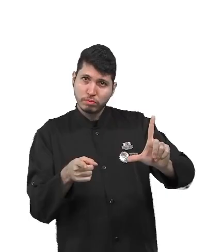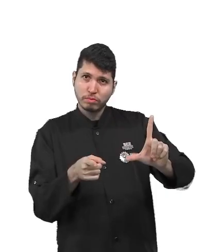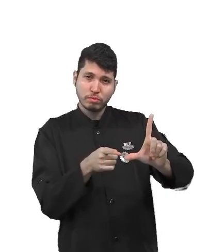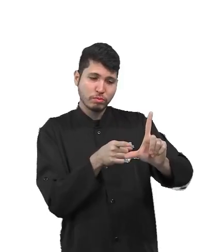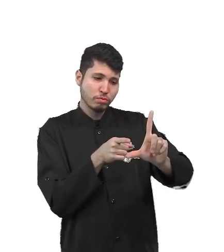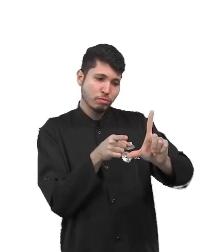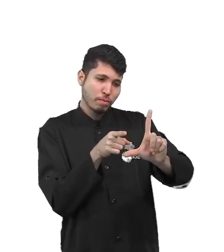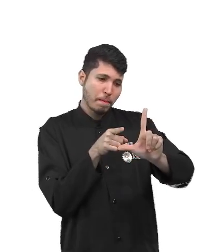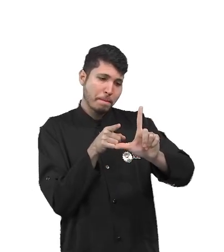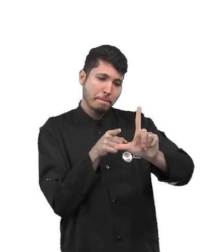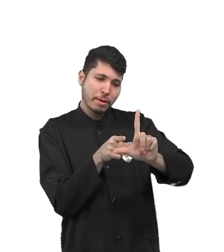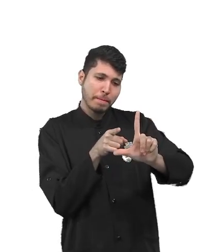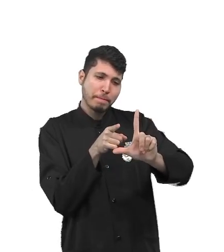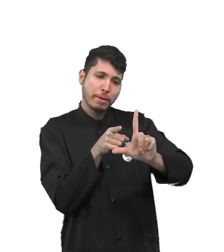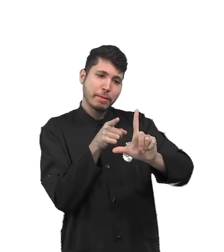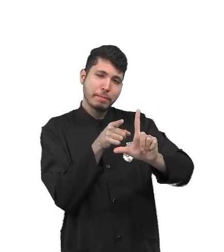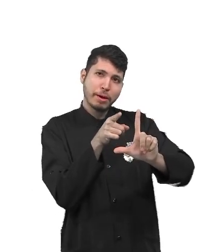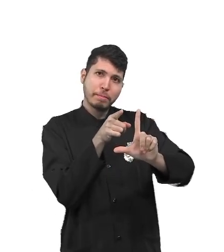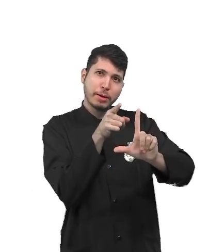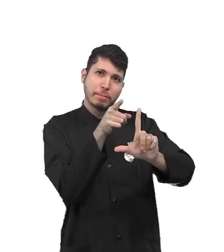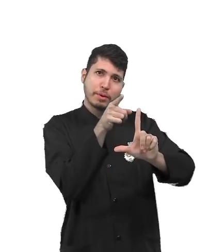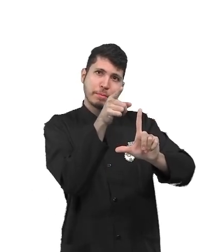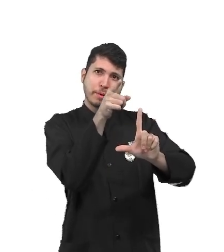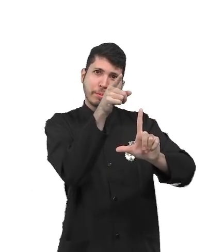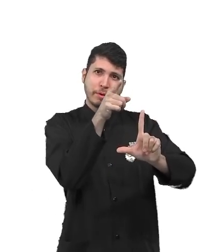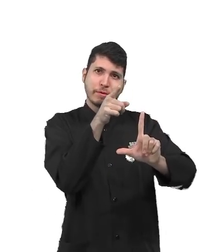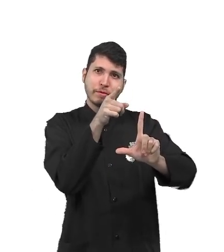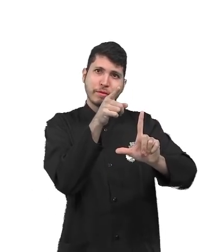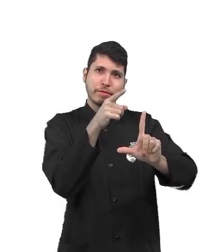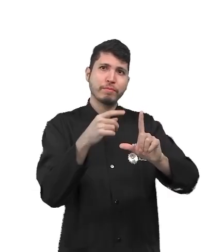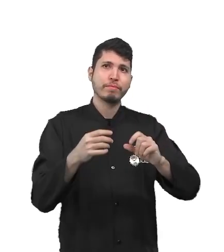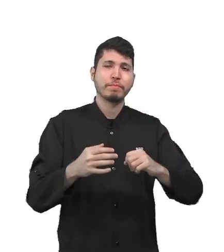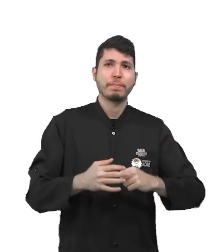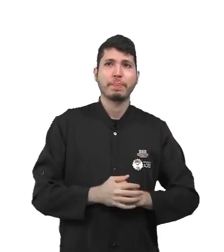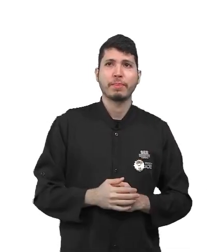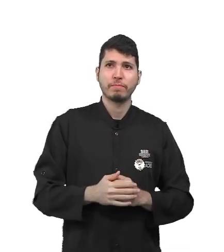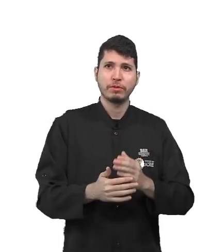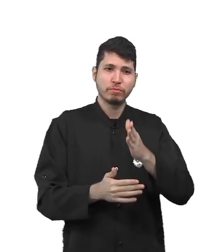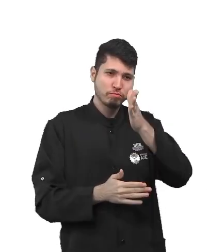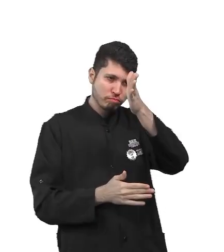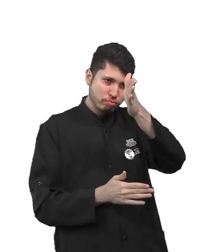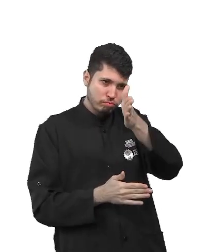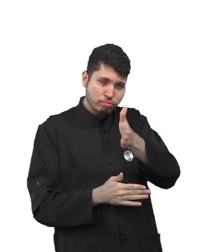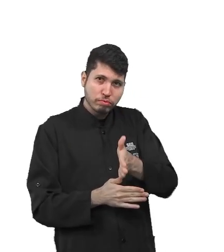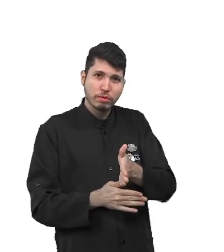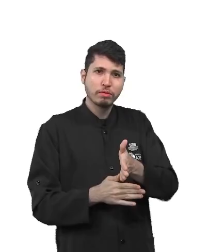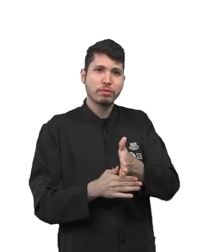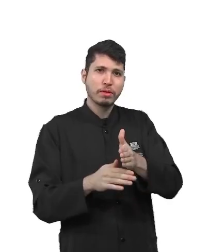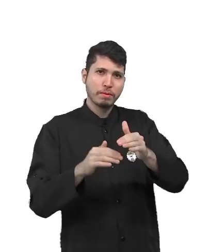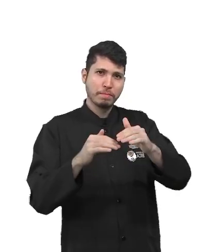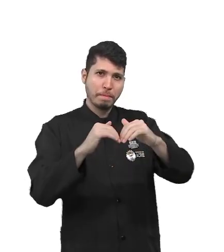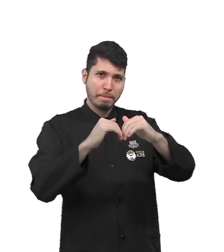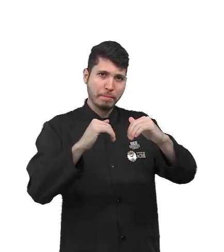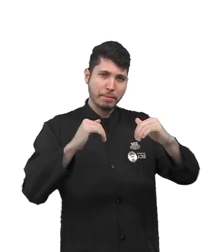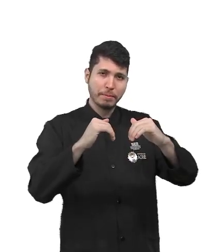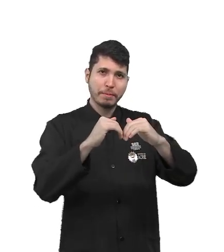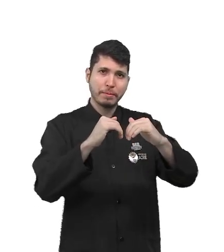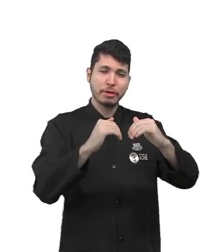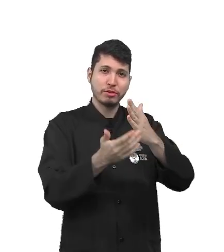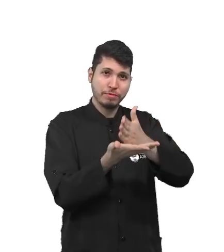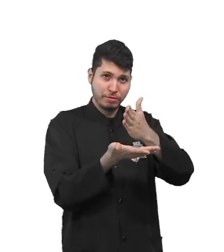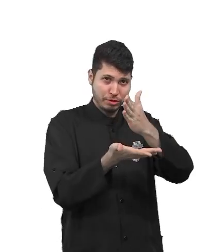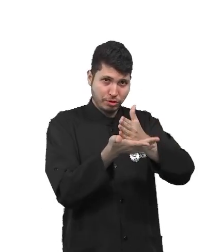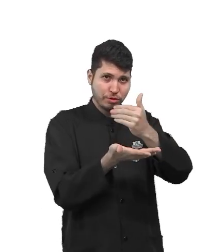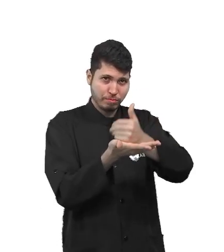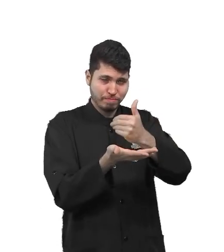vai dividir a parábola ao meio, tá bom? Então, verificado isso, ó, eu vou olhar para o eixo X, que é esse eixo aqui, ó, vou